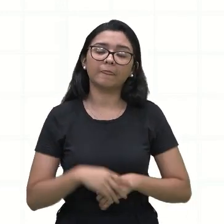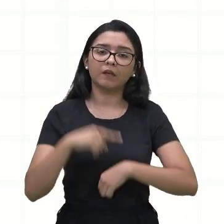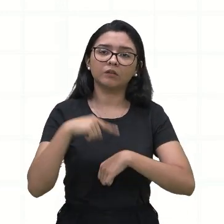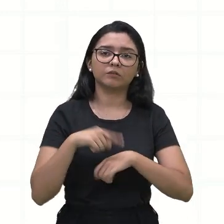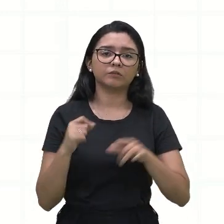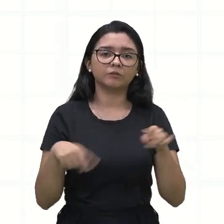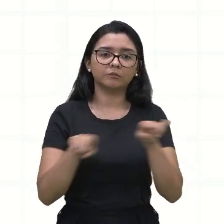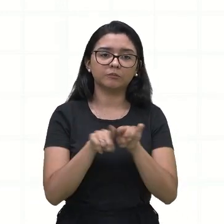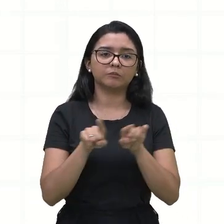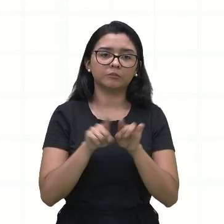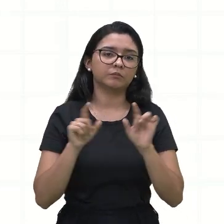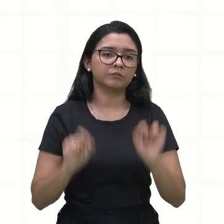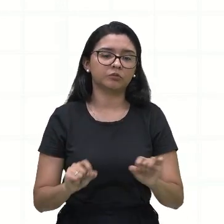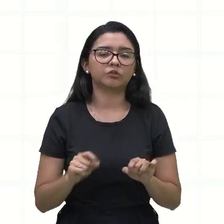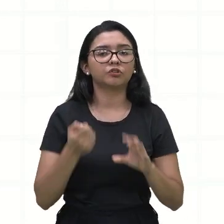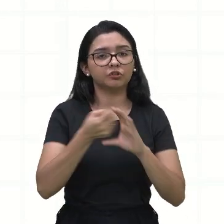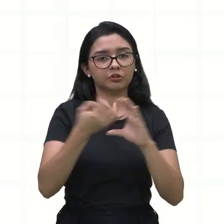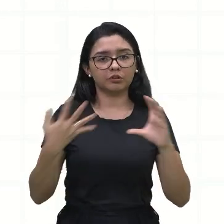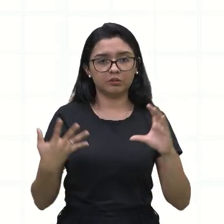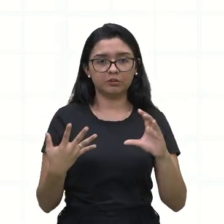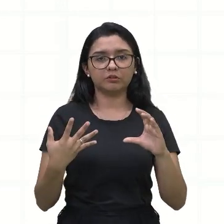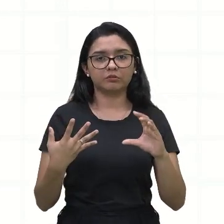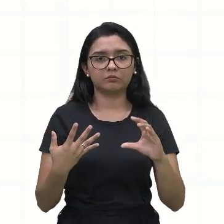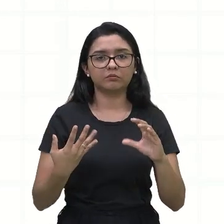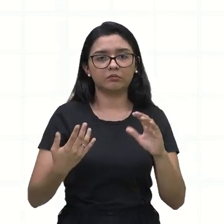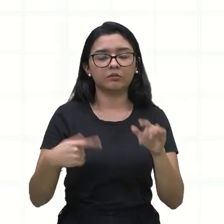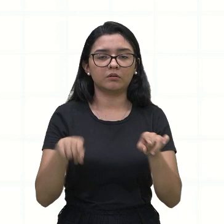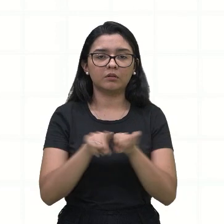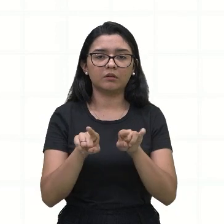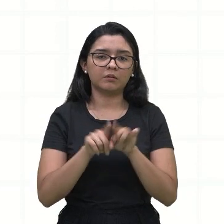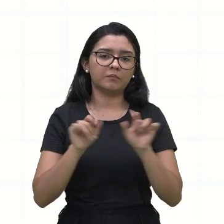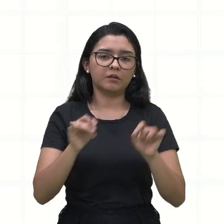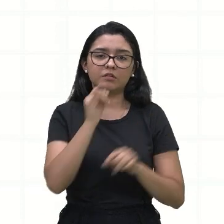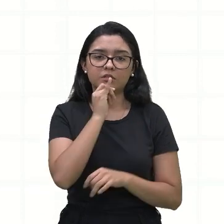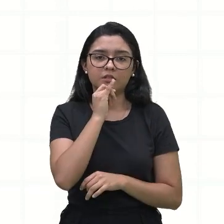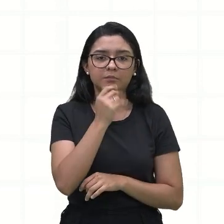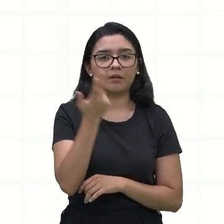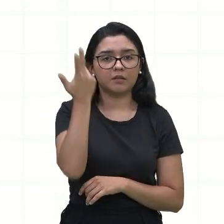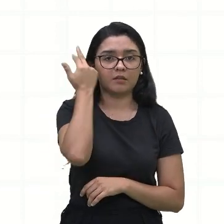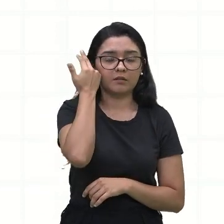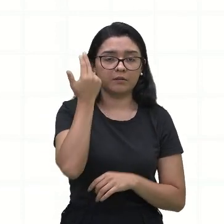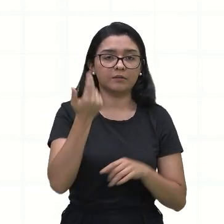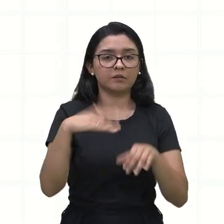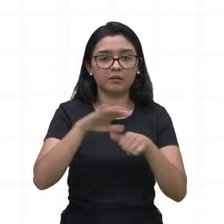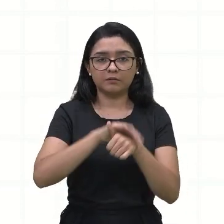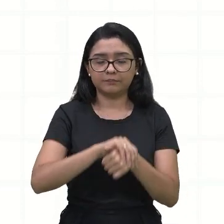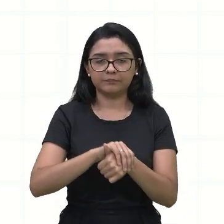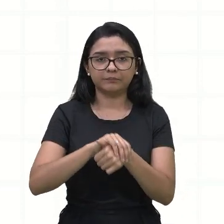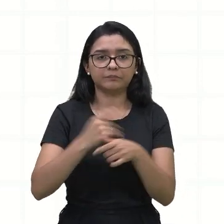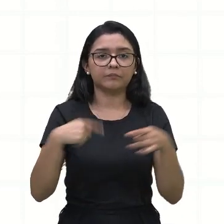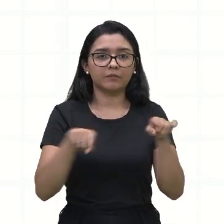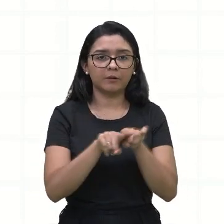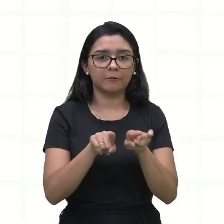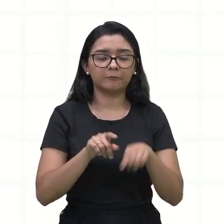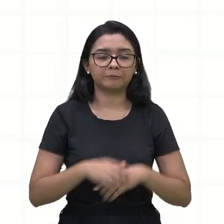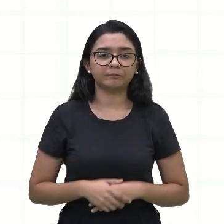ele vai trazer uma ideia também de característica, né? Nesse caso aí da tartaruga. Prosseguindo, olha só.